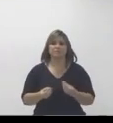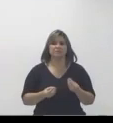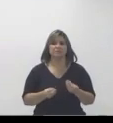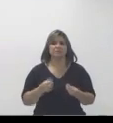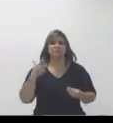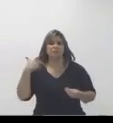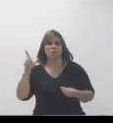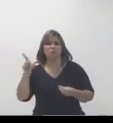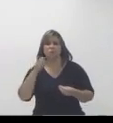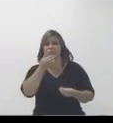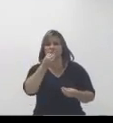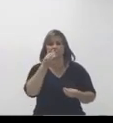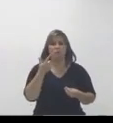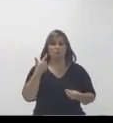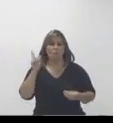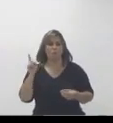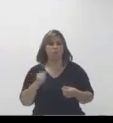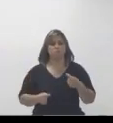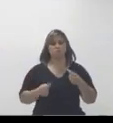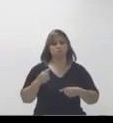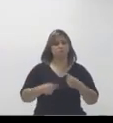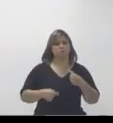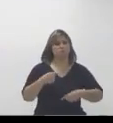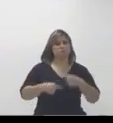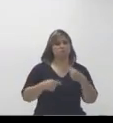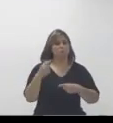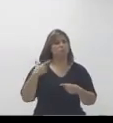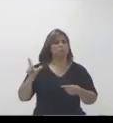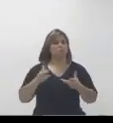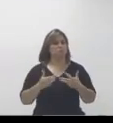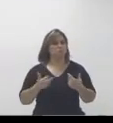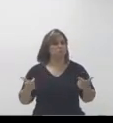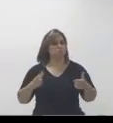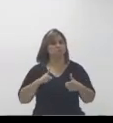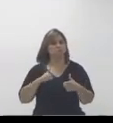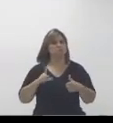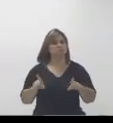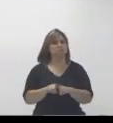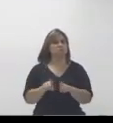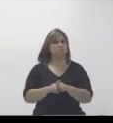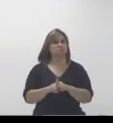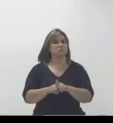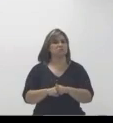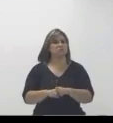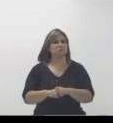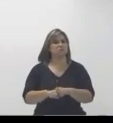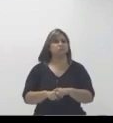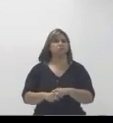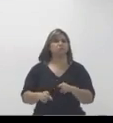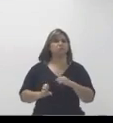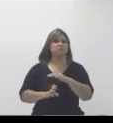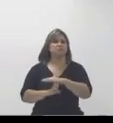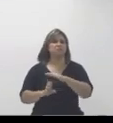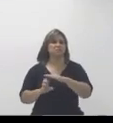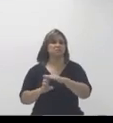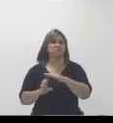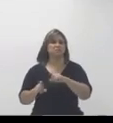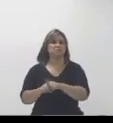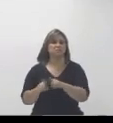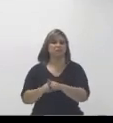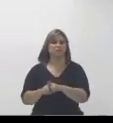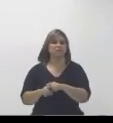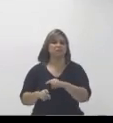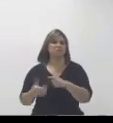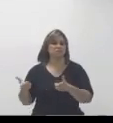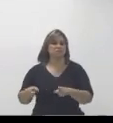é um outro debate numa outra uma outra questão mas existem entidades nacionais que fazem a representação das comunidades terapêuticas